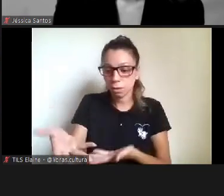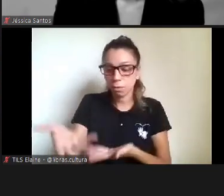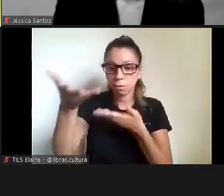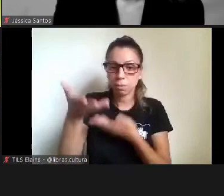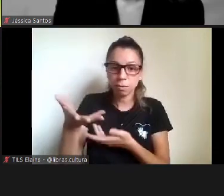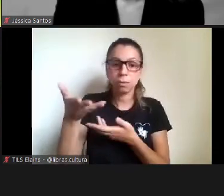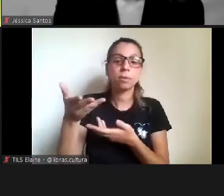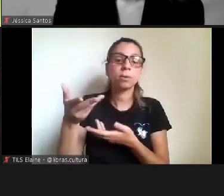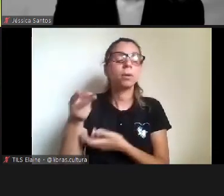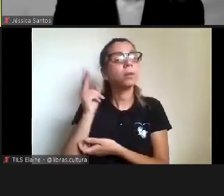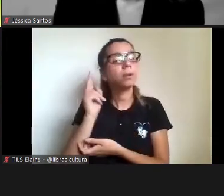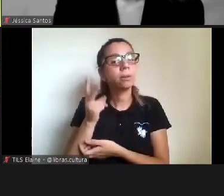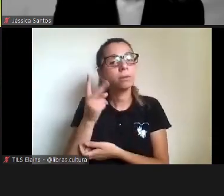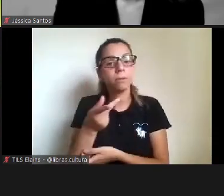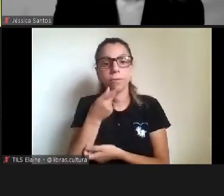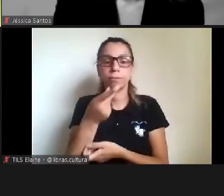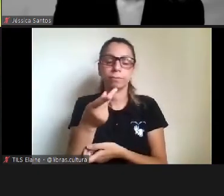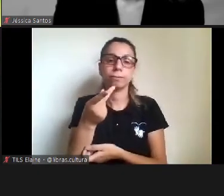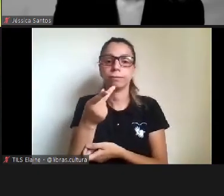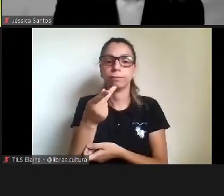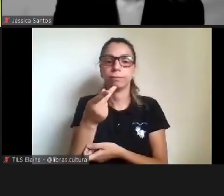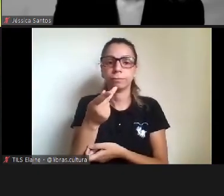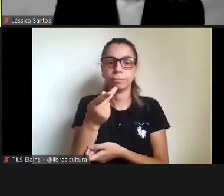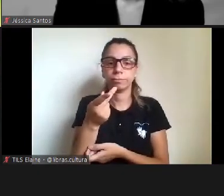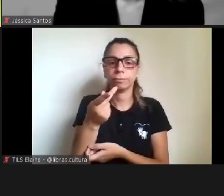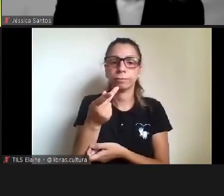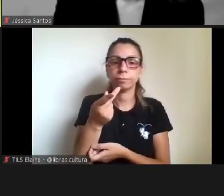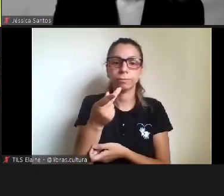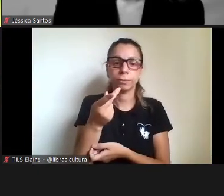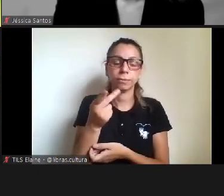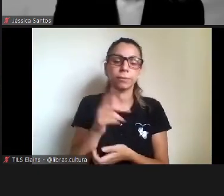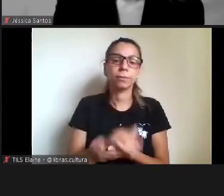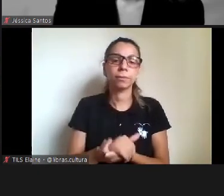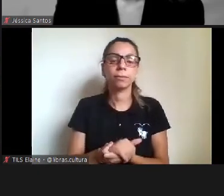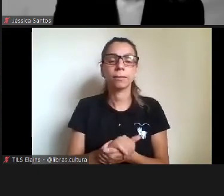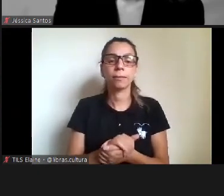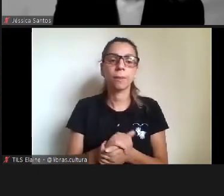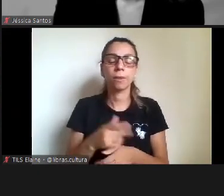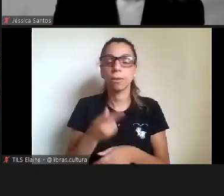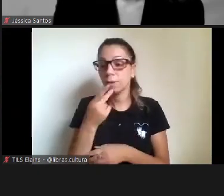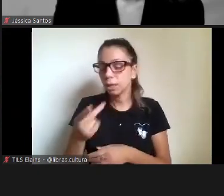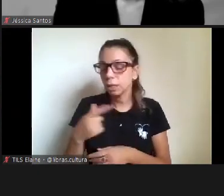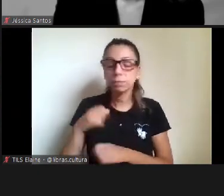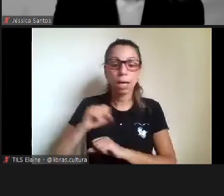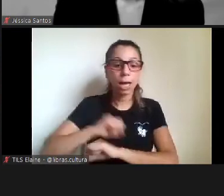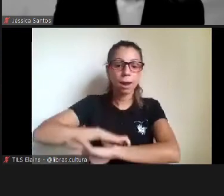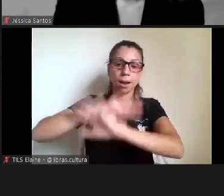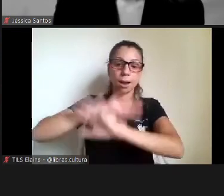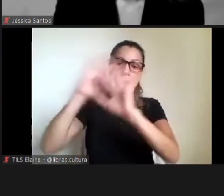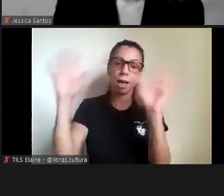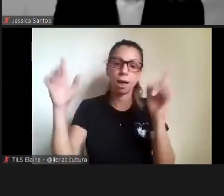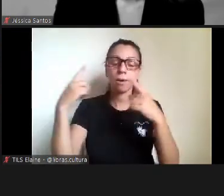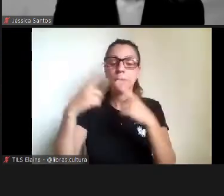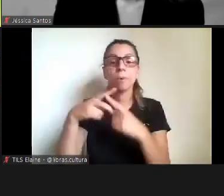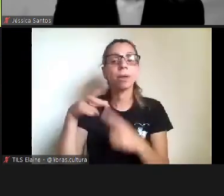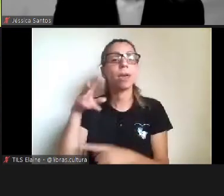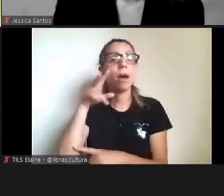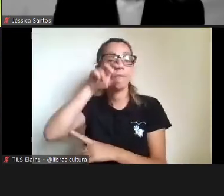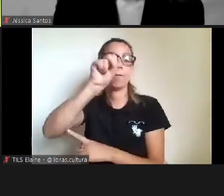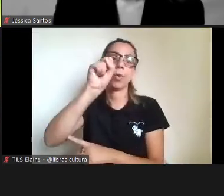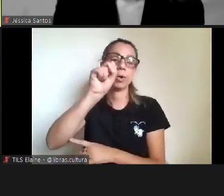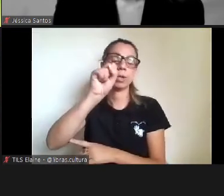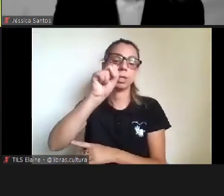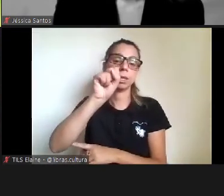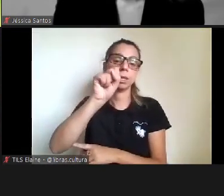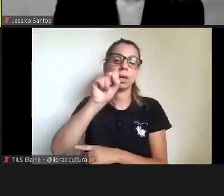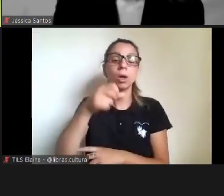estamos tendo isso cada vez mais nítido para nós, eu acho que isso é força, porque está em todo mundo. Eu tenho a sensação que está